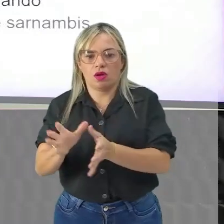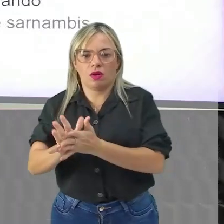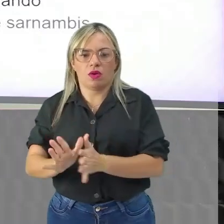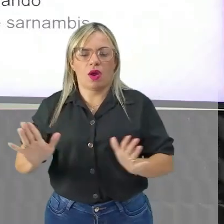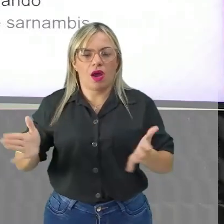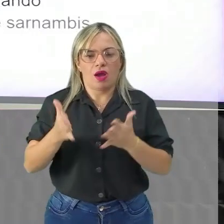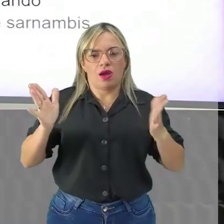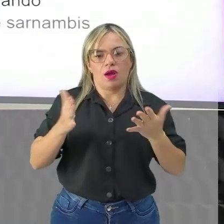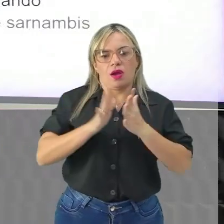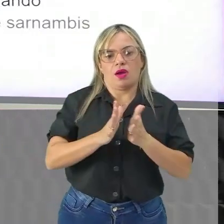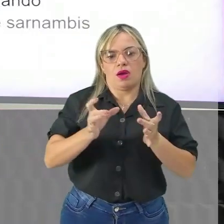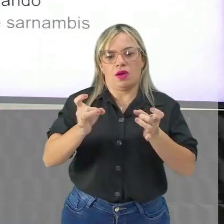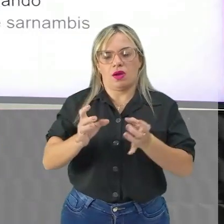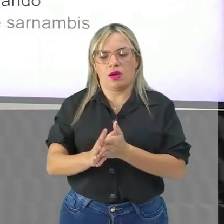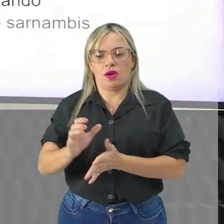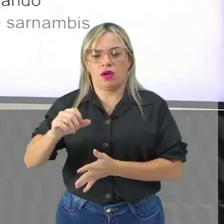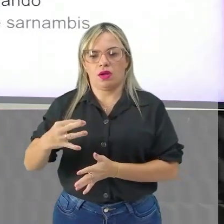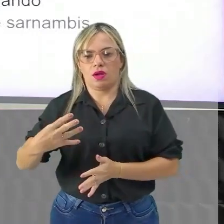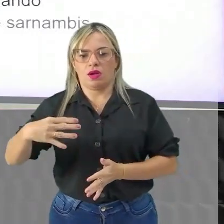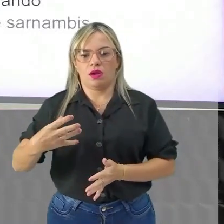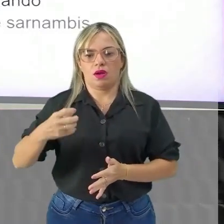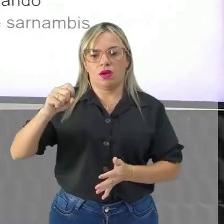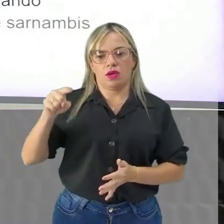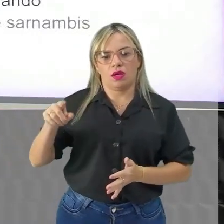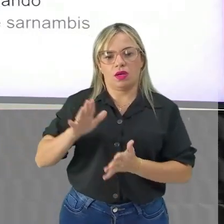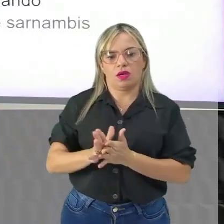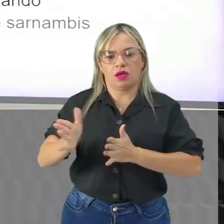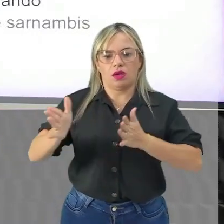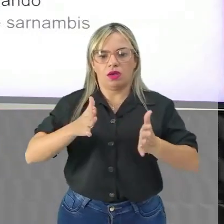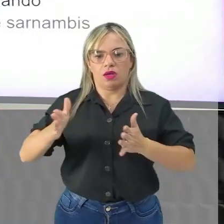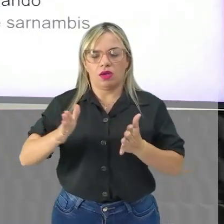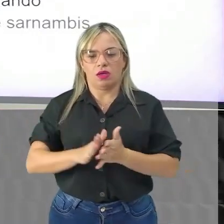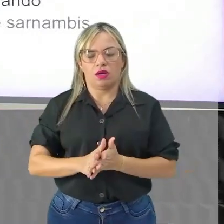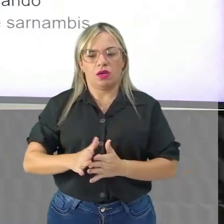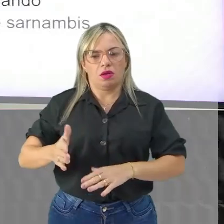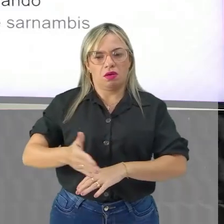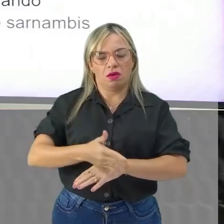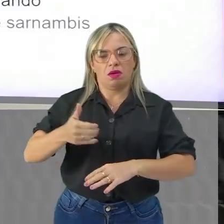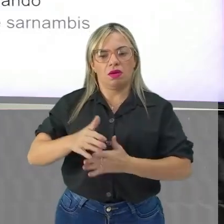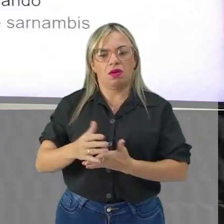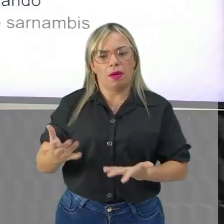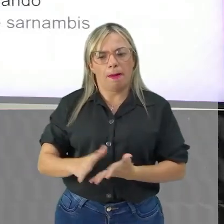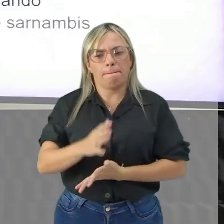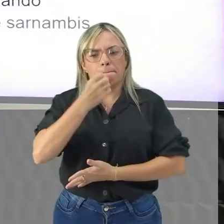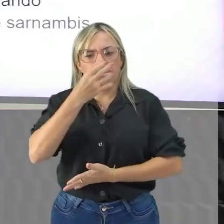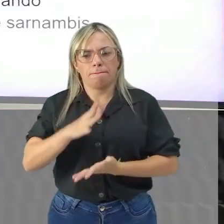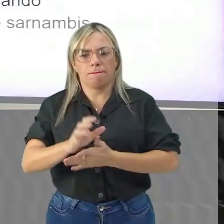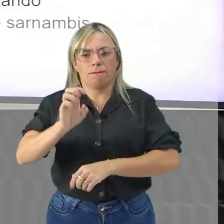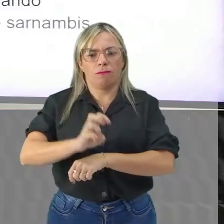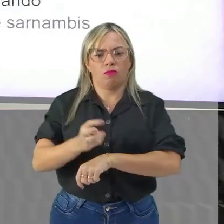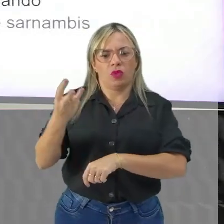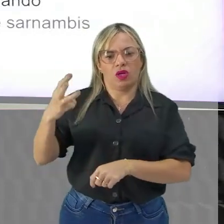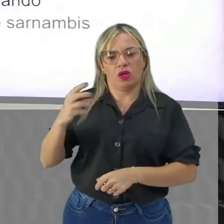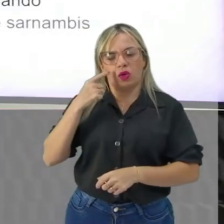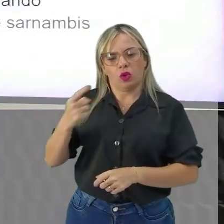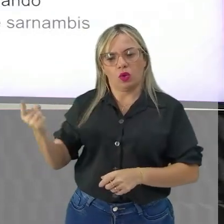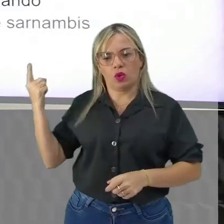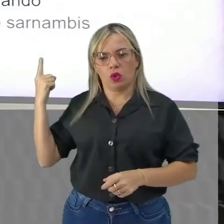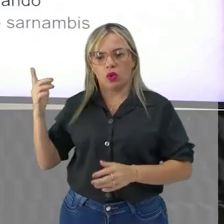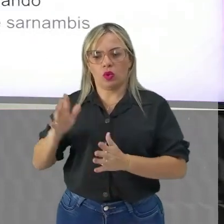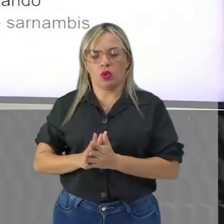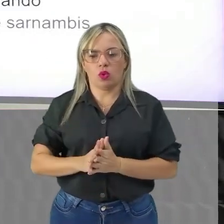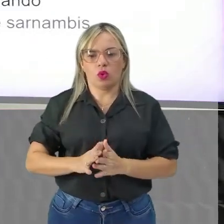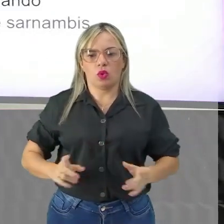mariscos é de grande valia no Maranhão. Os mariscos normalmente são extraídos pelas mulheres que ajudam